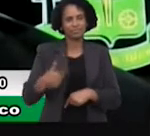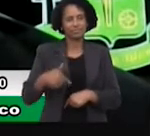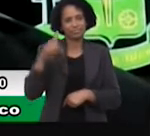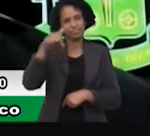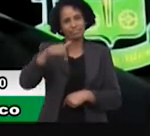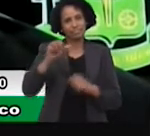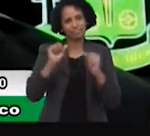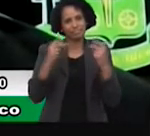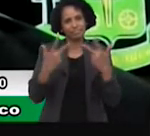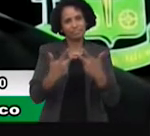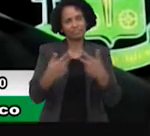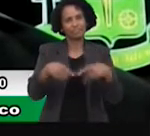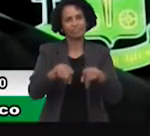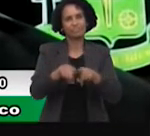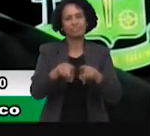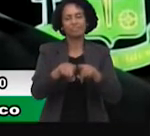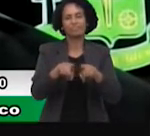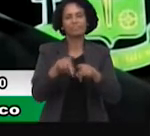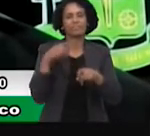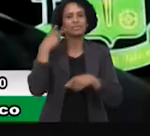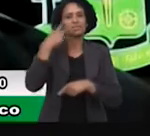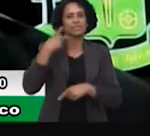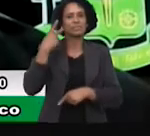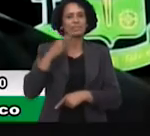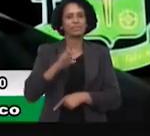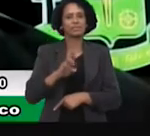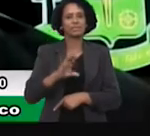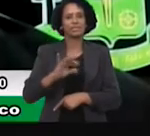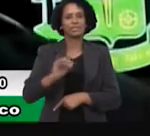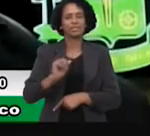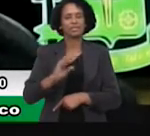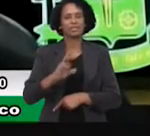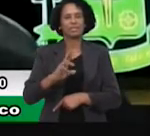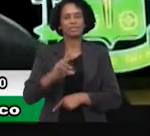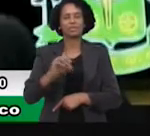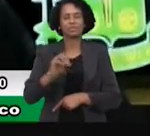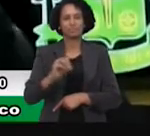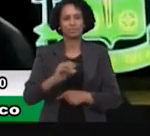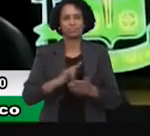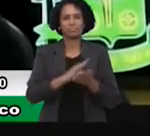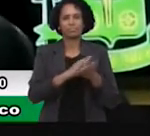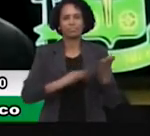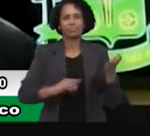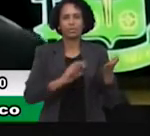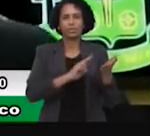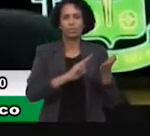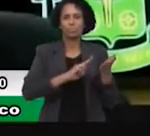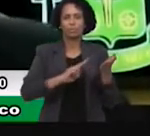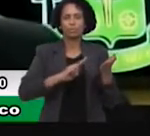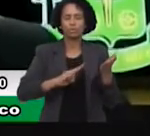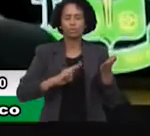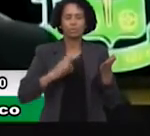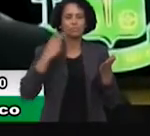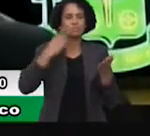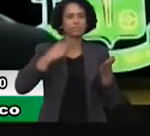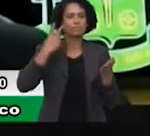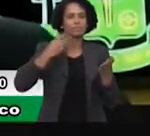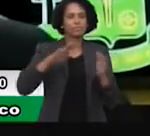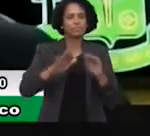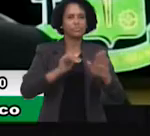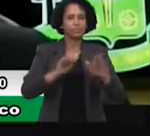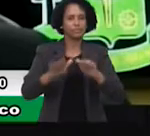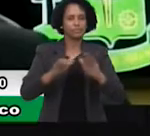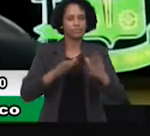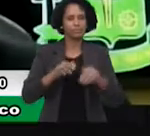vereador Ricardo Silva, que proceda à chamada dos senhores vereadores para darmos início à 23ª sessão